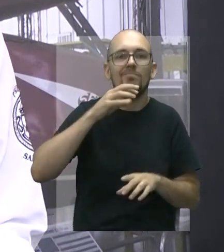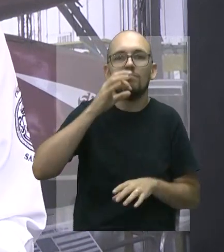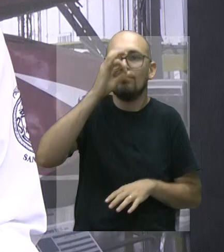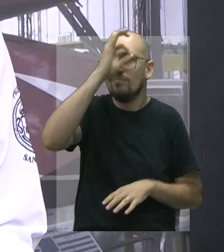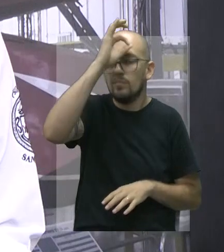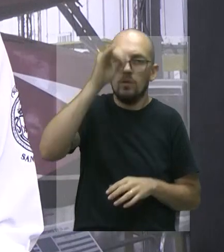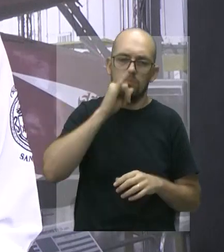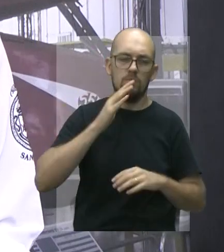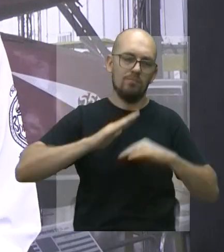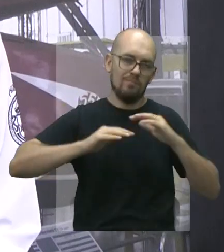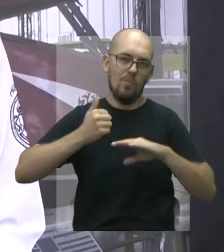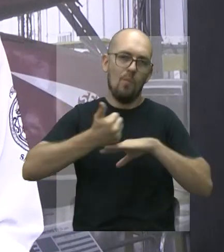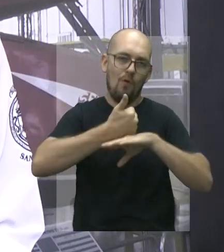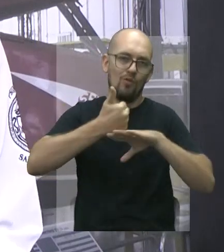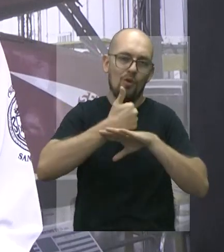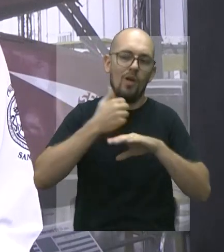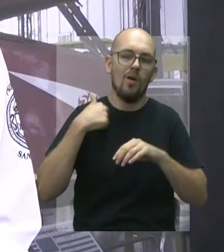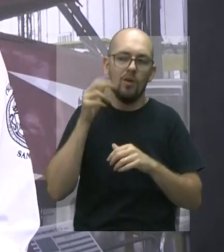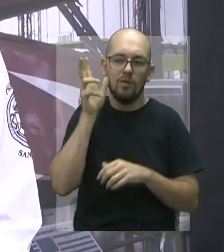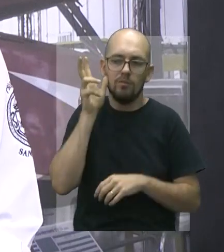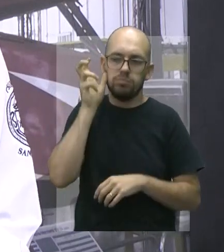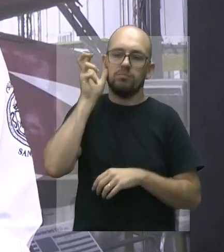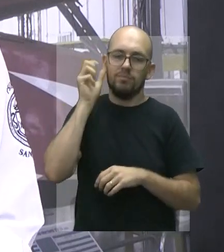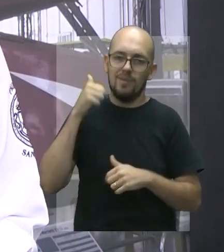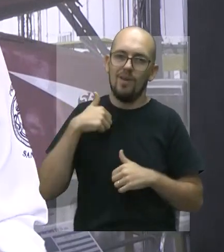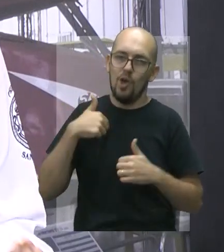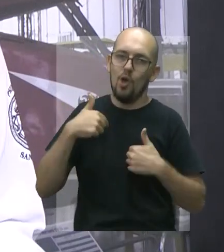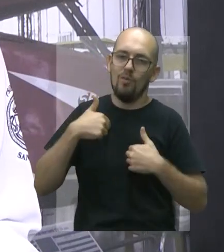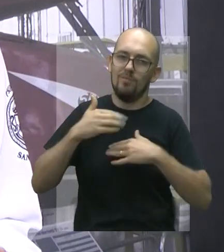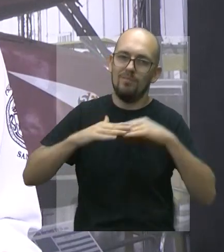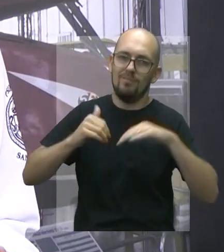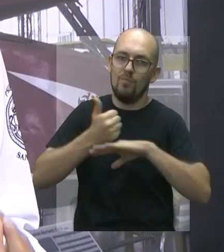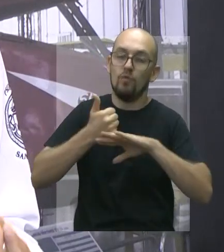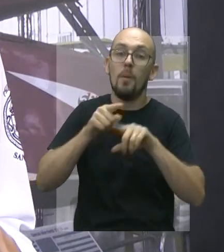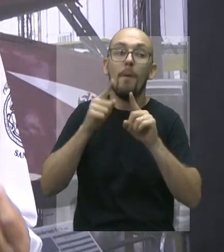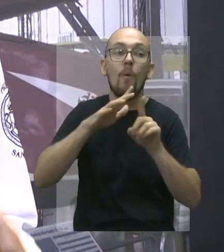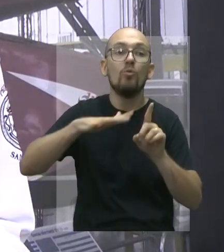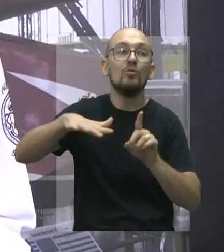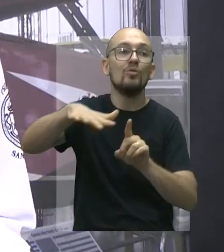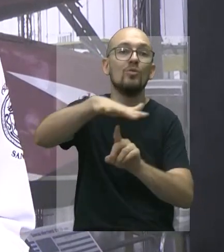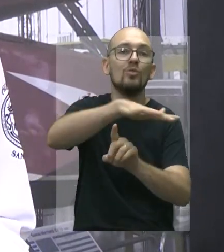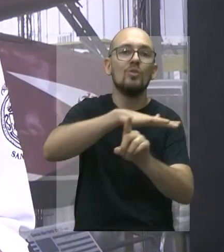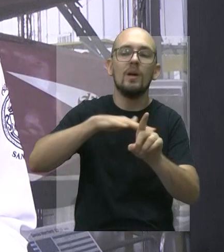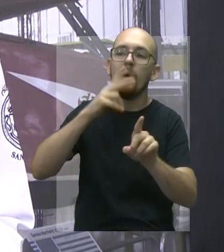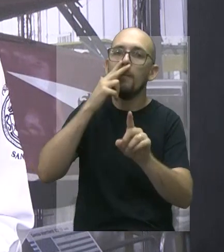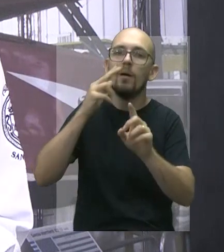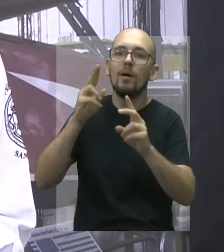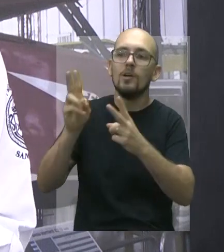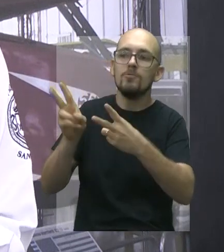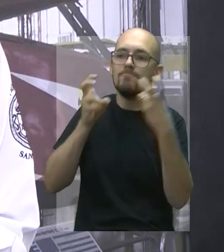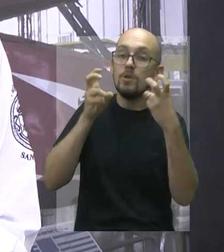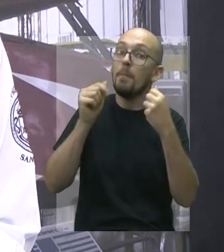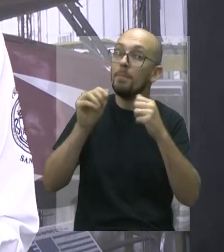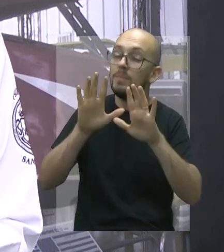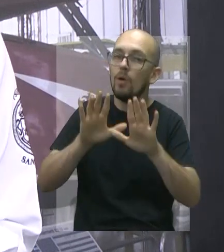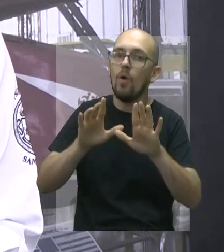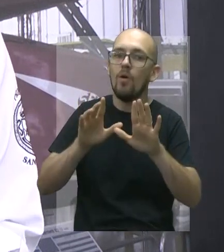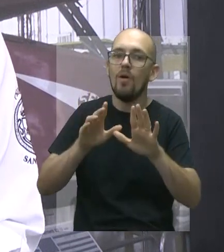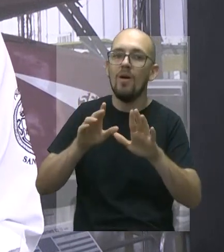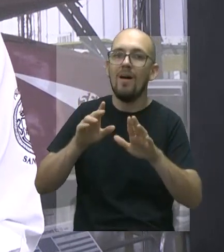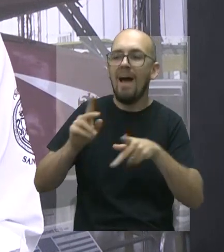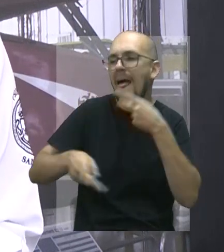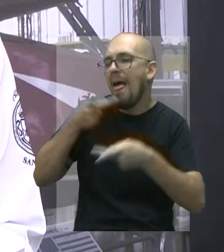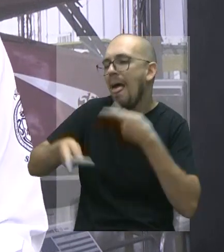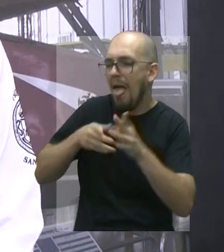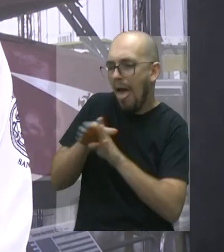Como profissionais, a gente tem um ouvido muito mais apurado. Sim. Mas a população, de uma forma geral, tem que saber ouvir mais, muitas